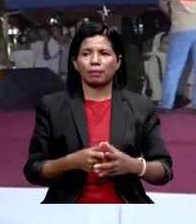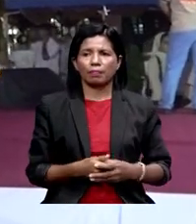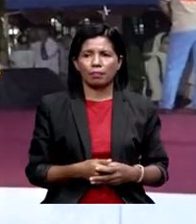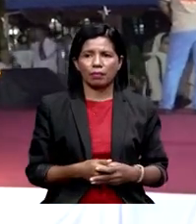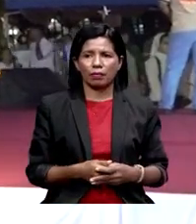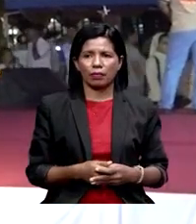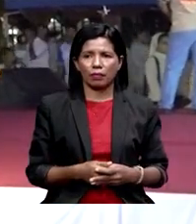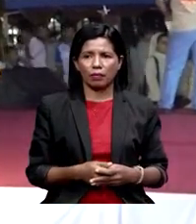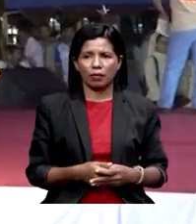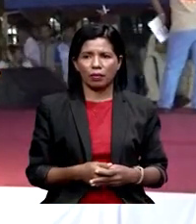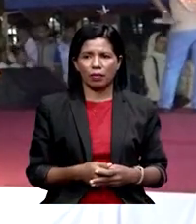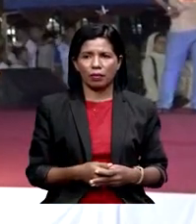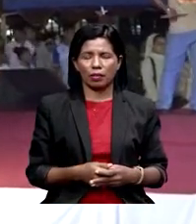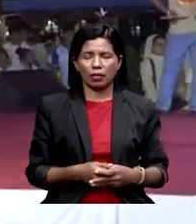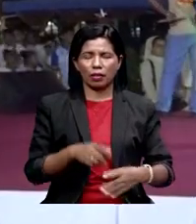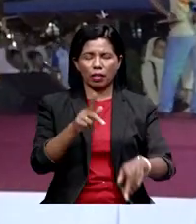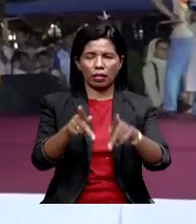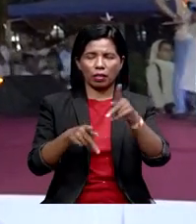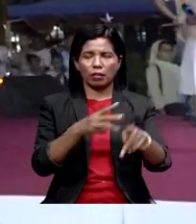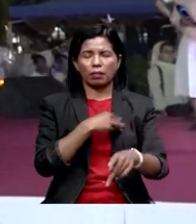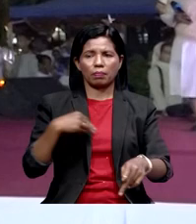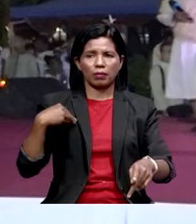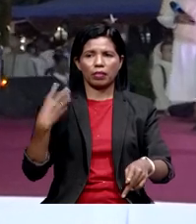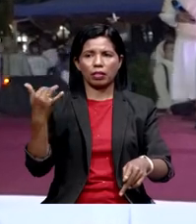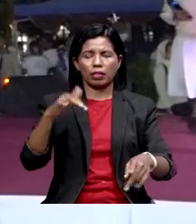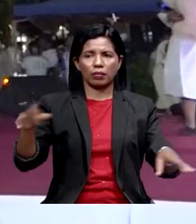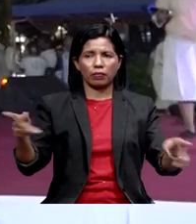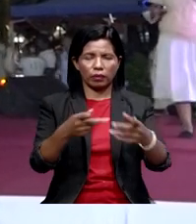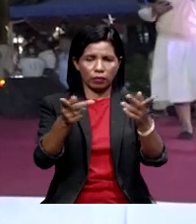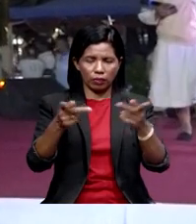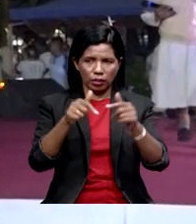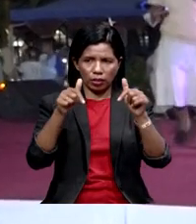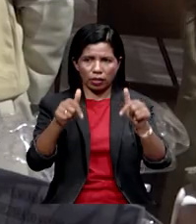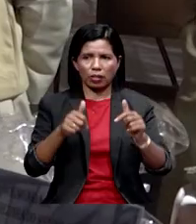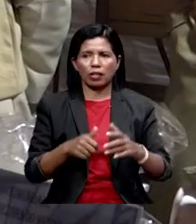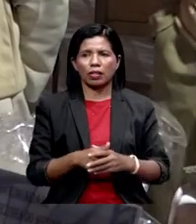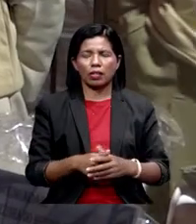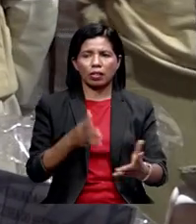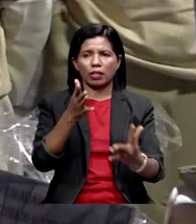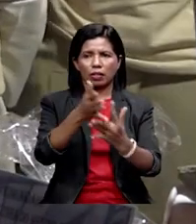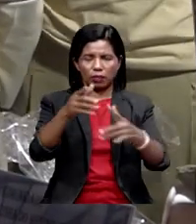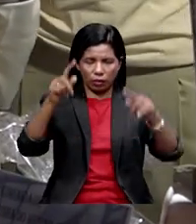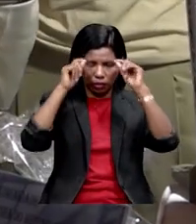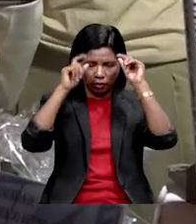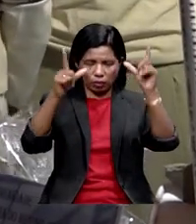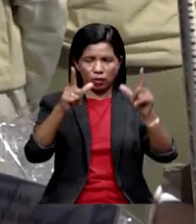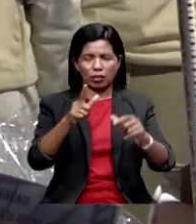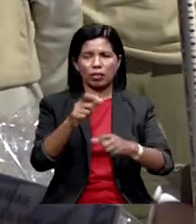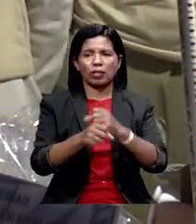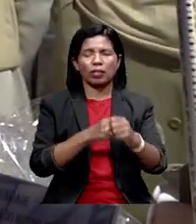também a comunidade irmã carmelita Siren Bema Rolafatin e a Tama e a Timor de 50 anos,